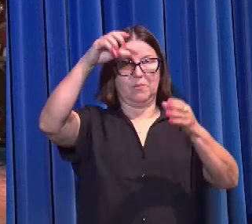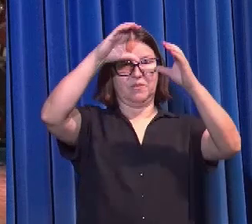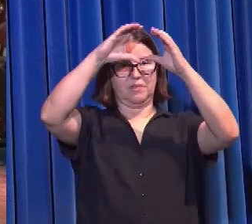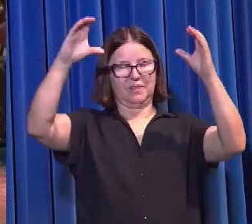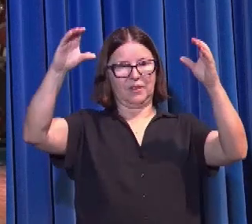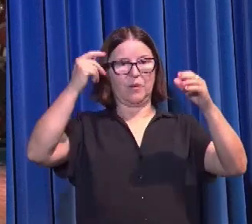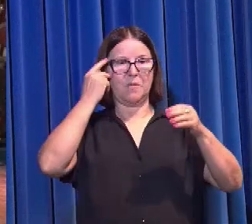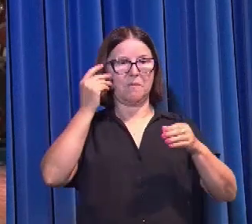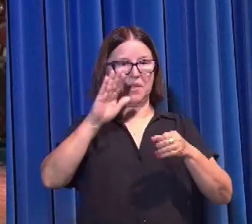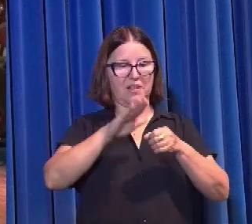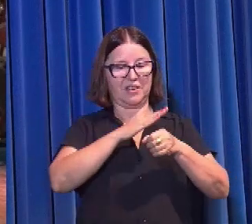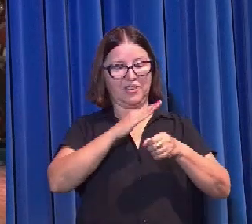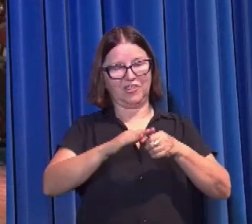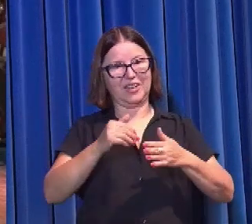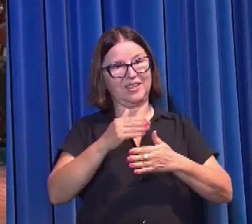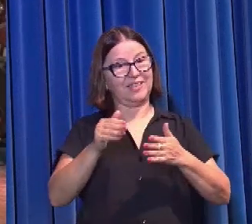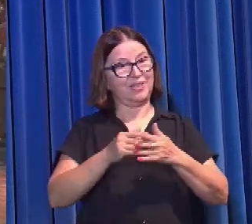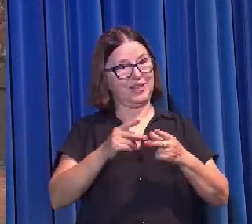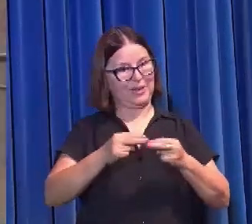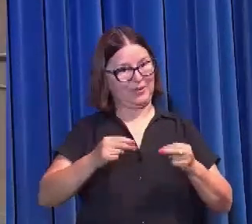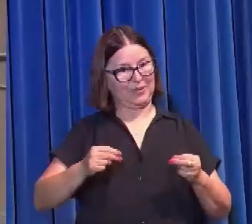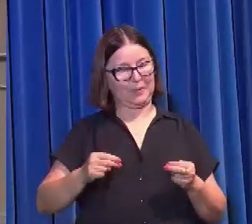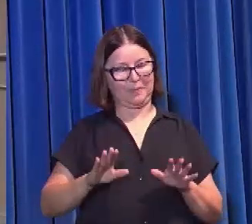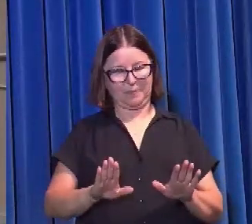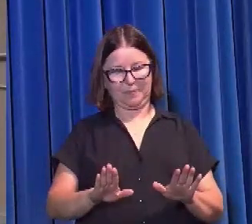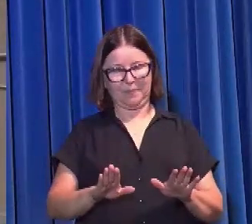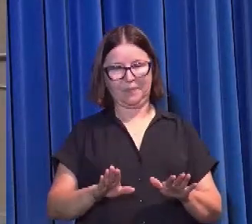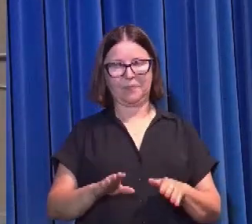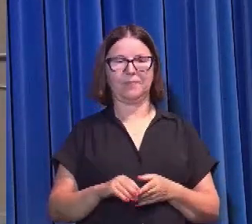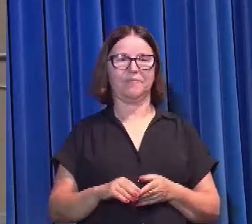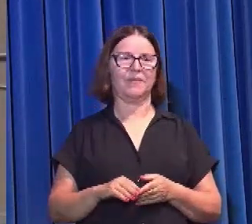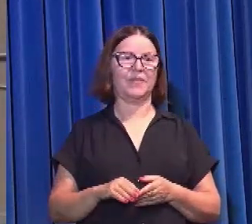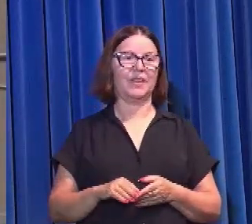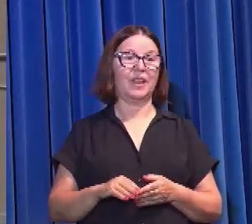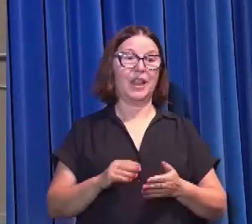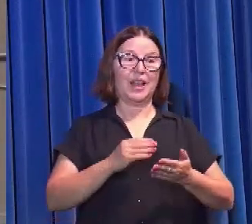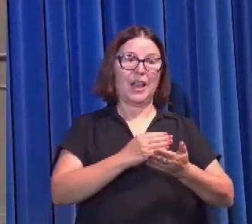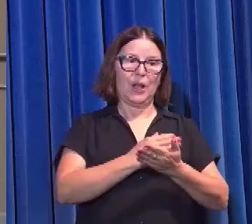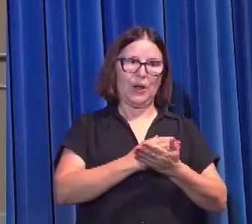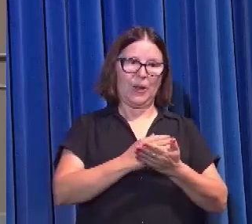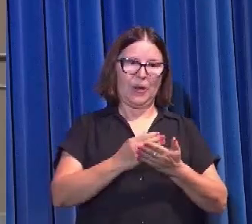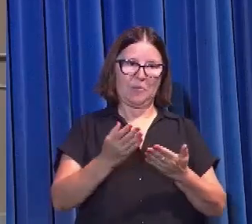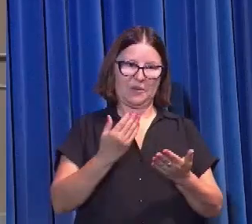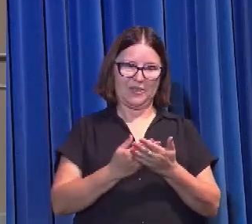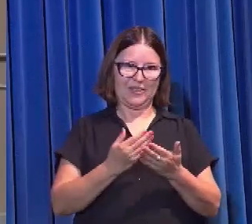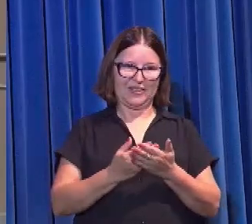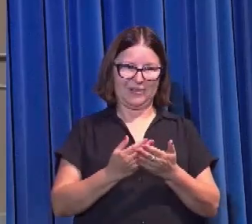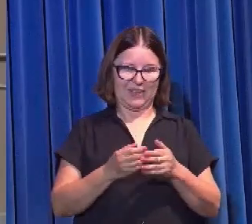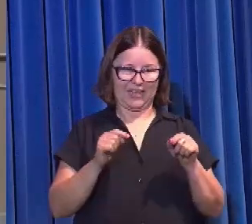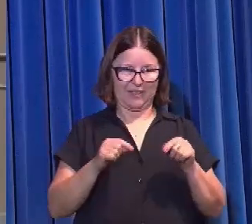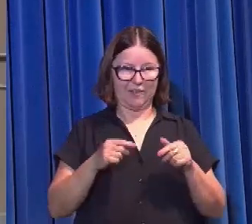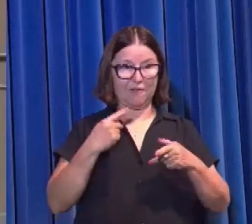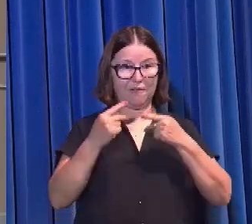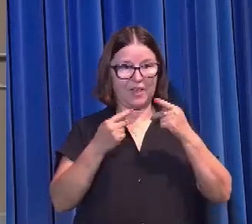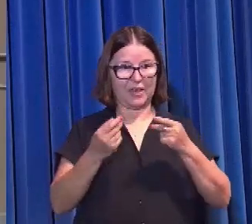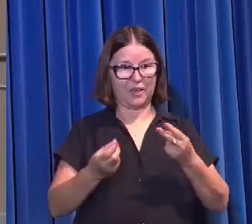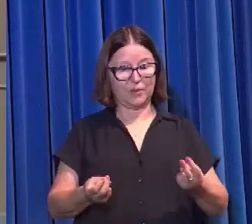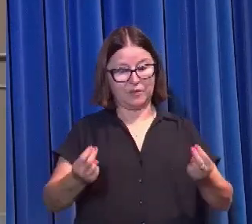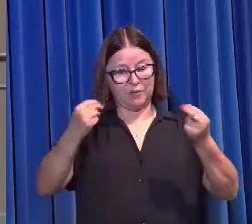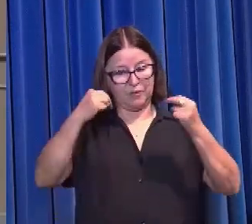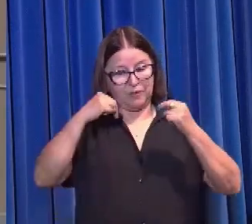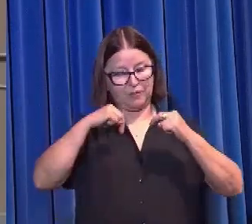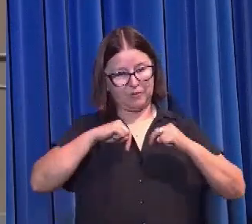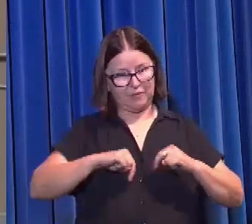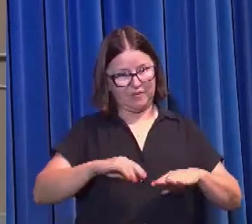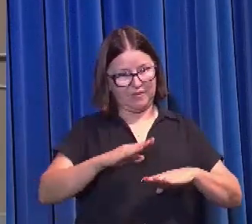as coisas. Oh, meus irmãos, a gente começou a palavra da noite aqui dizendo que humildade e mansidão era a condição fundamental